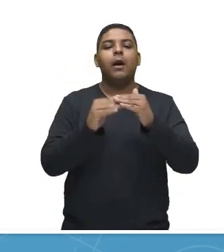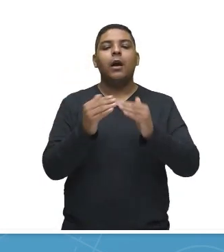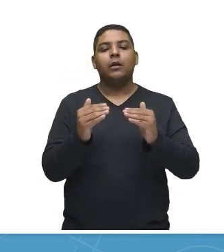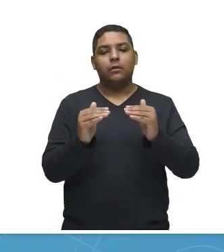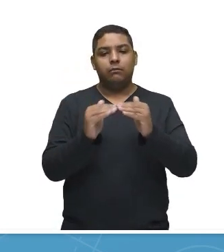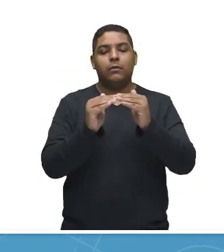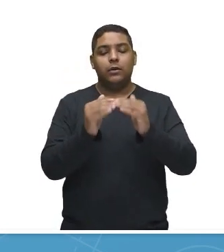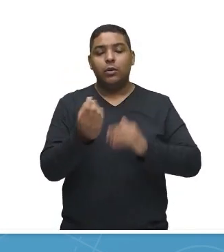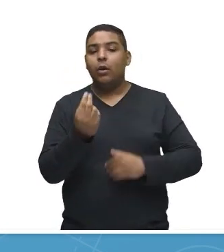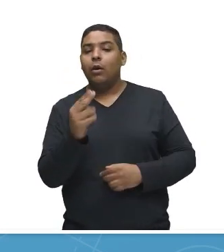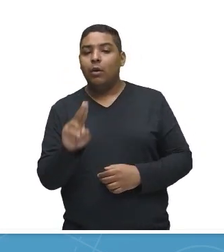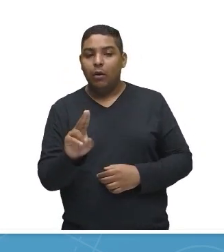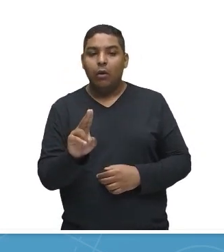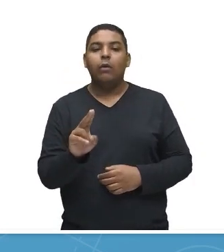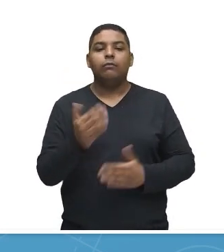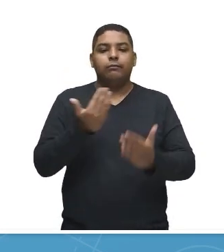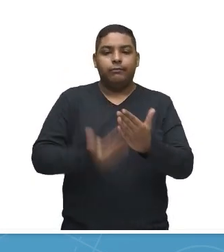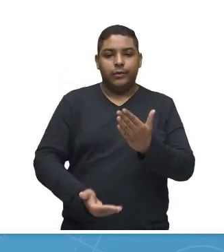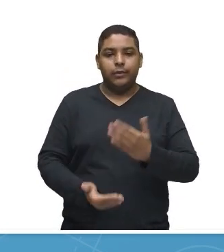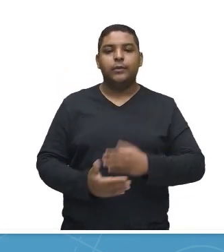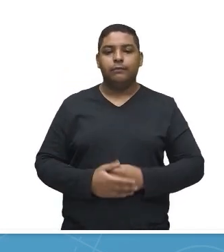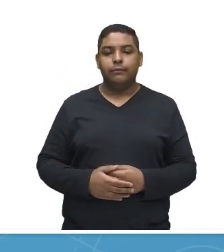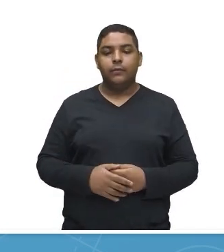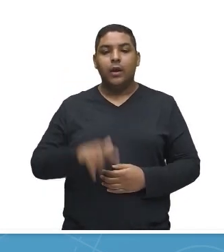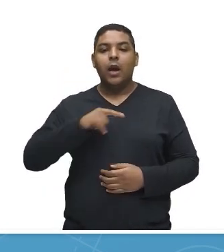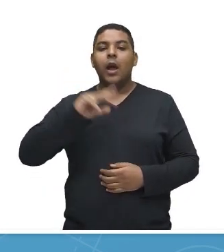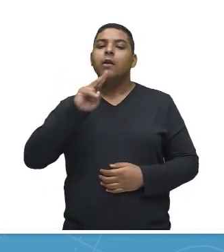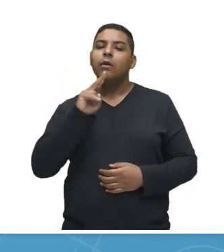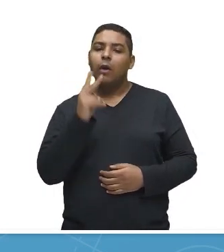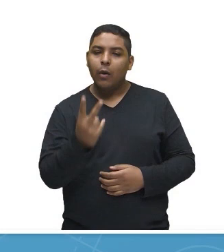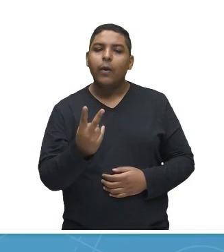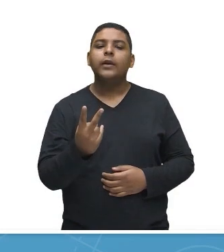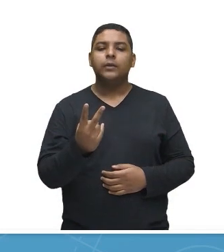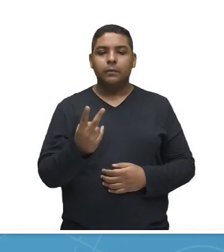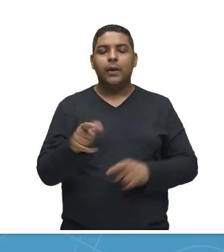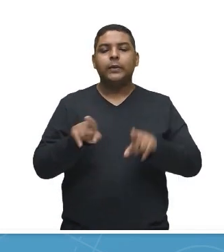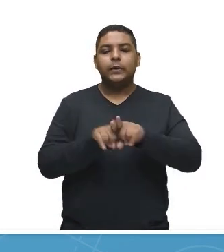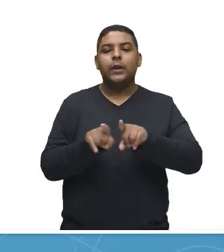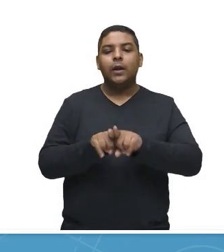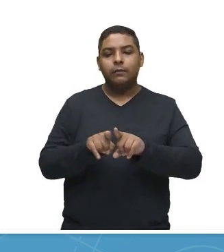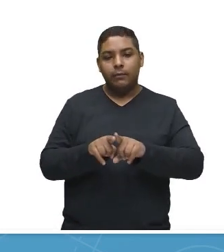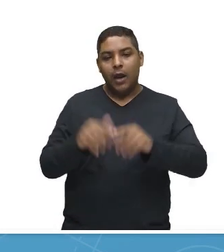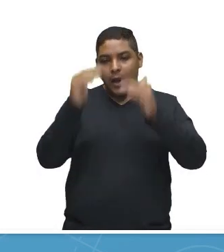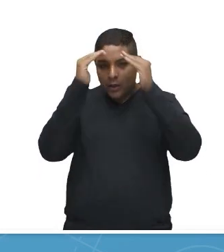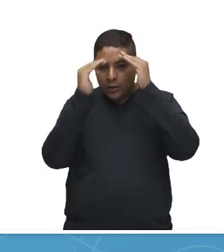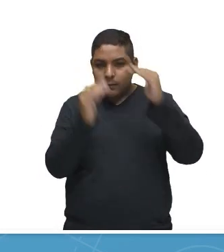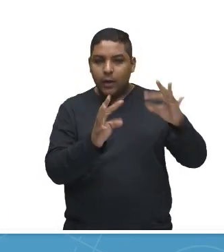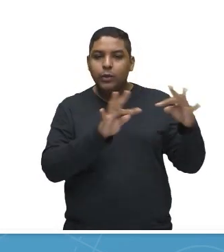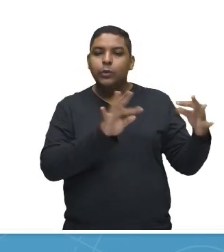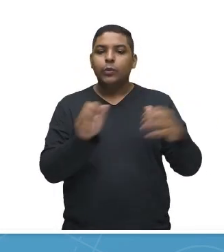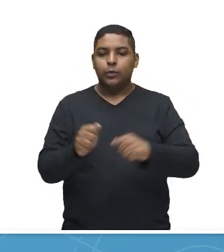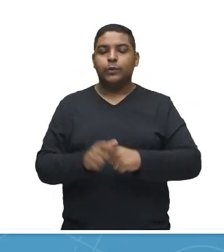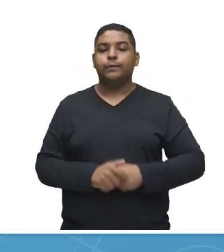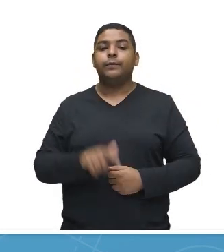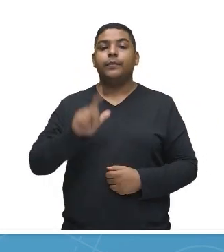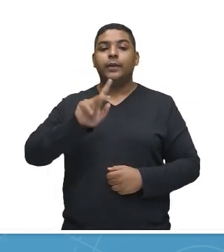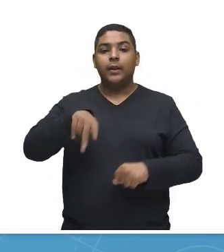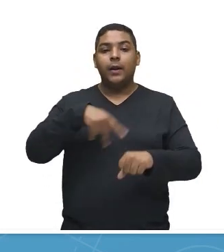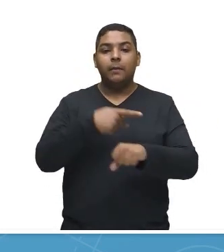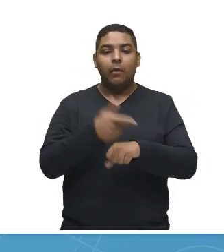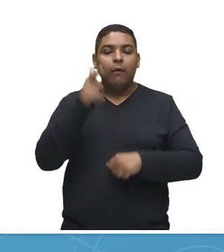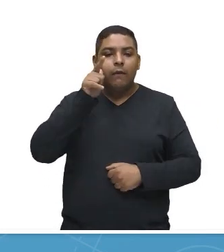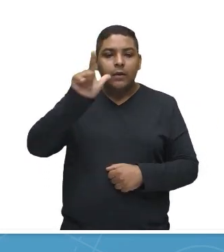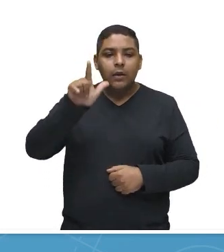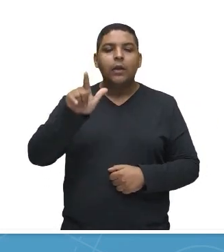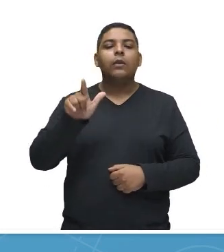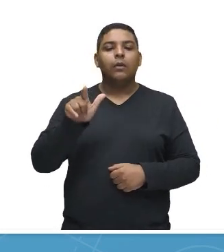luta ganha reconhecimento e o respeito de todos. Após o combate, olha só aí a dica, o vencedor abre